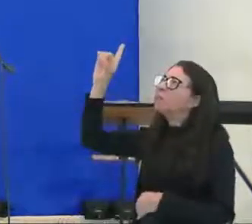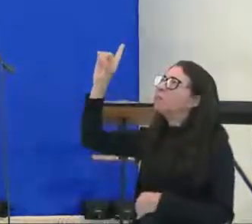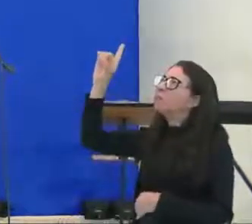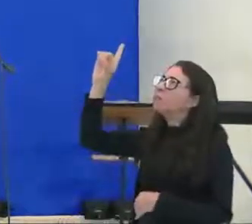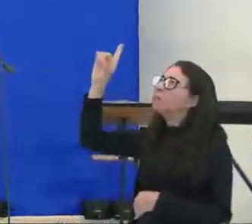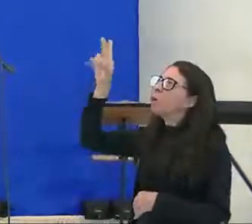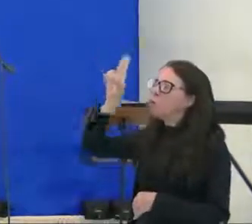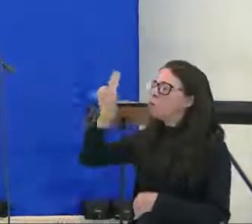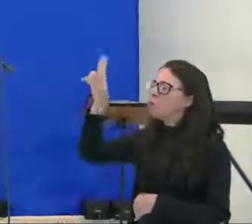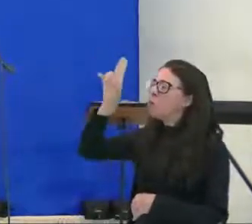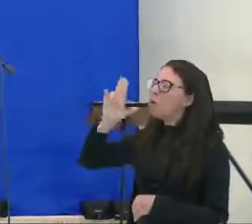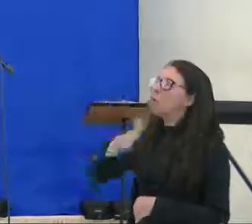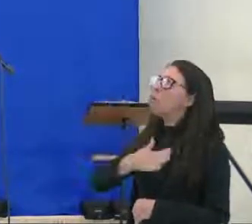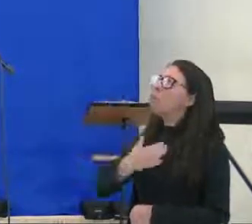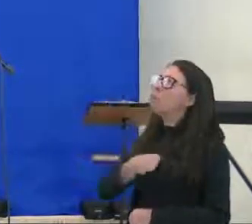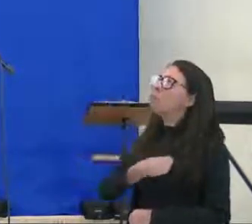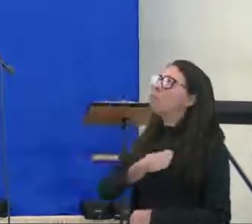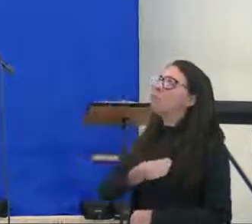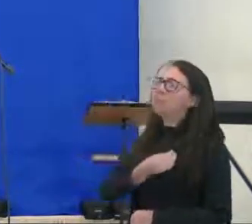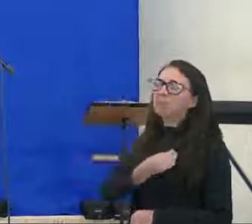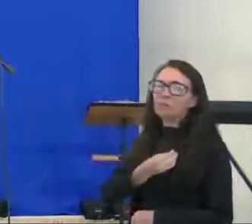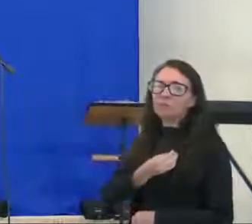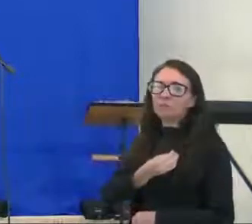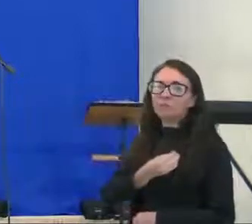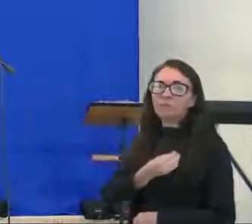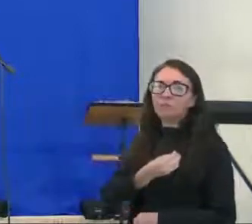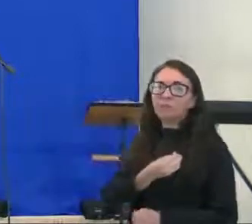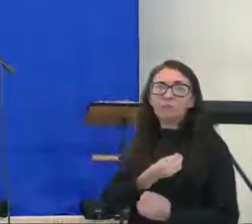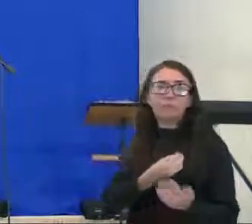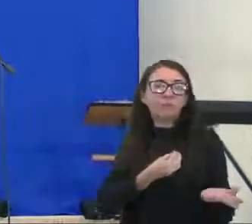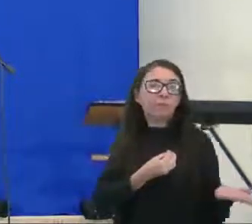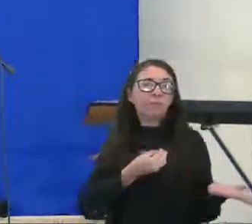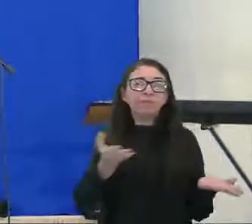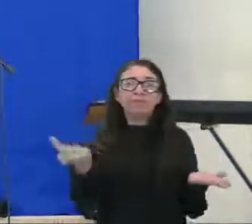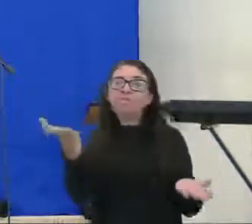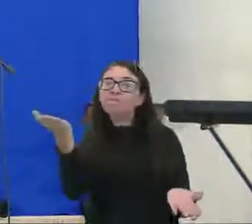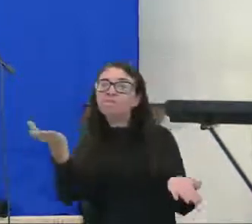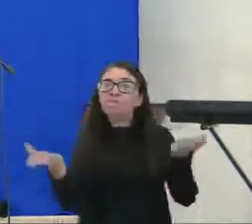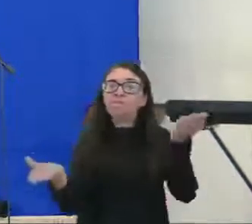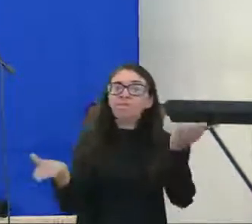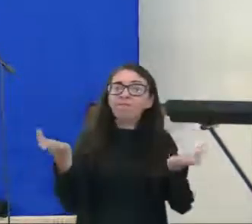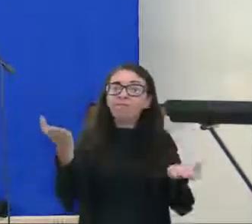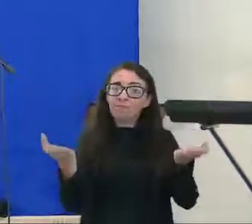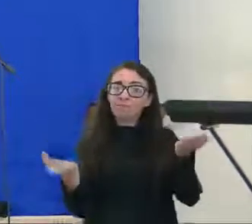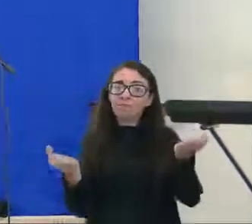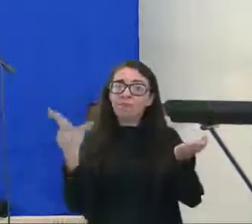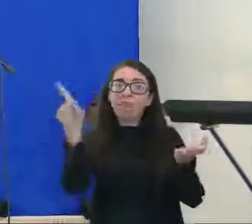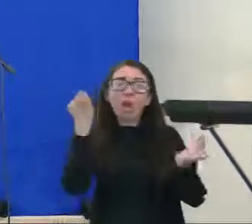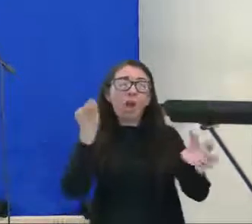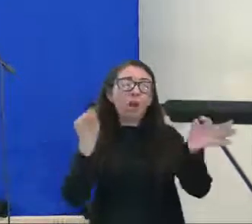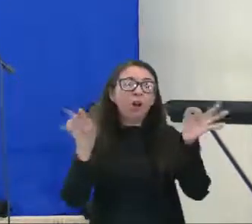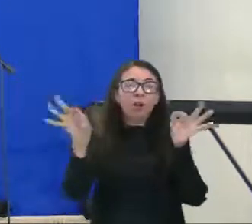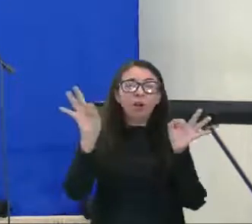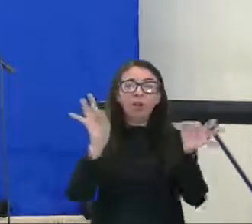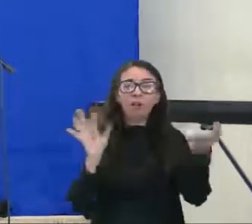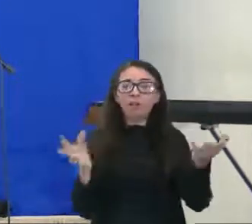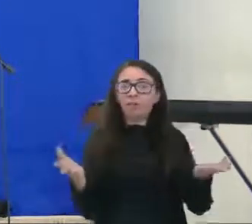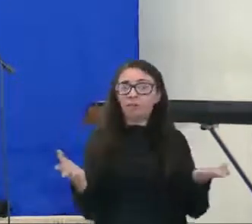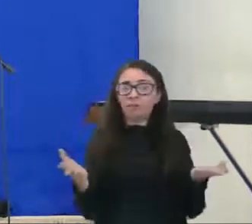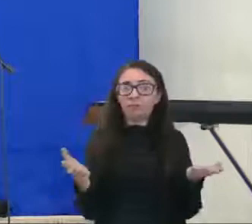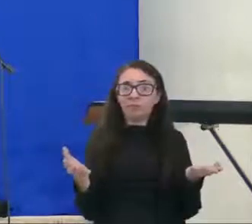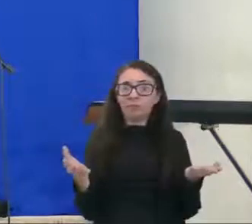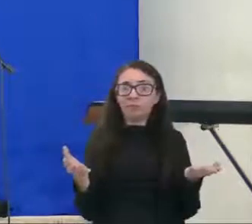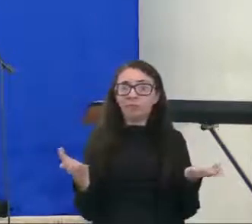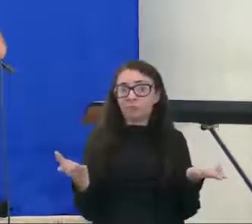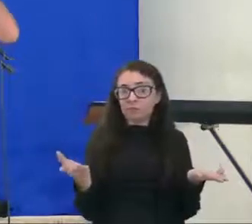mim aquela coisa assim da carne que combate contra o espírito que está dentro de mim? Há uma briga. Nós temos a herança de Adão, o pecado habita em nós.